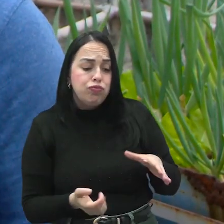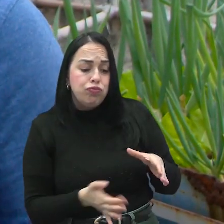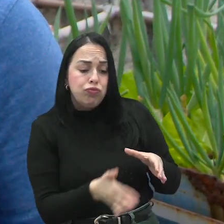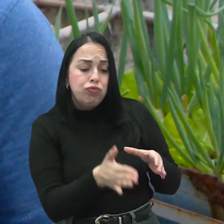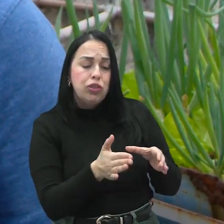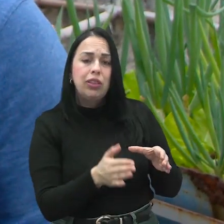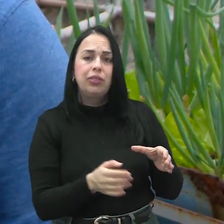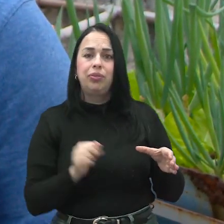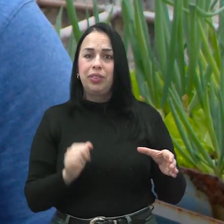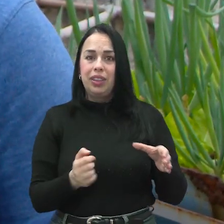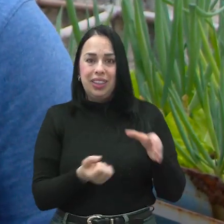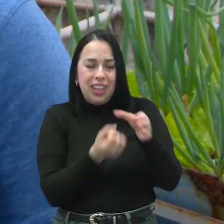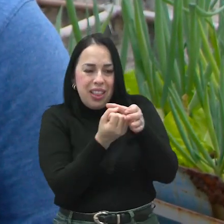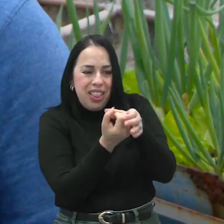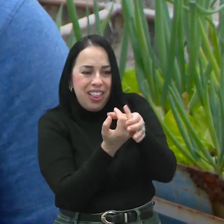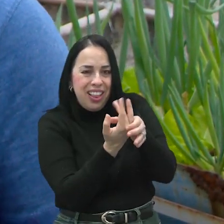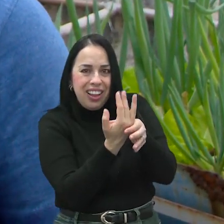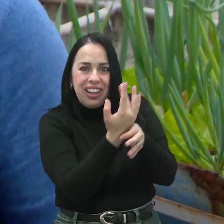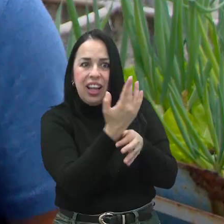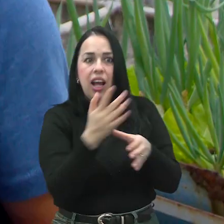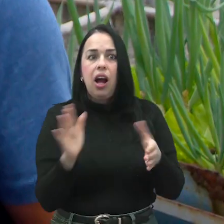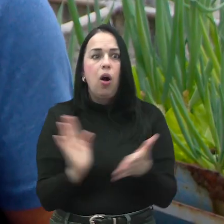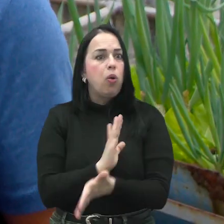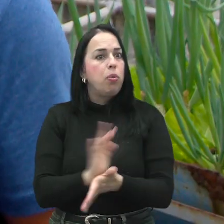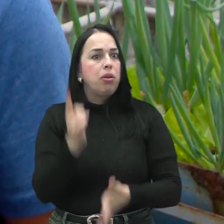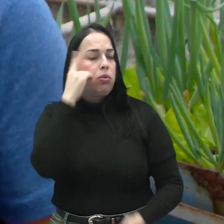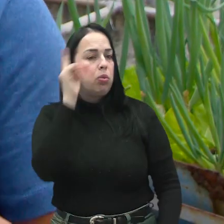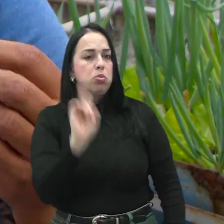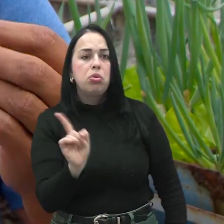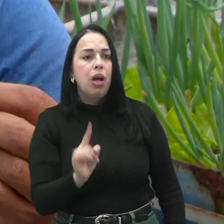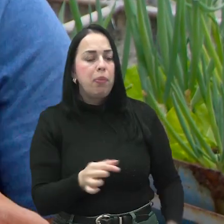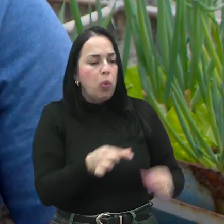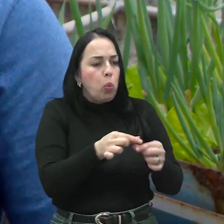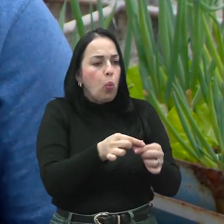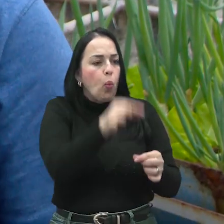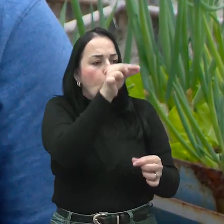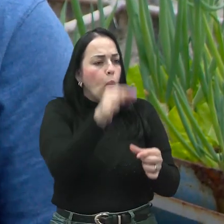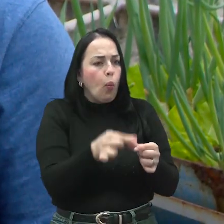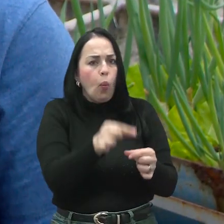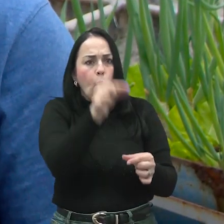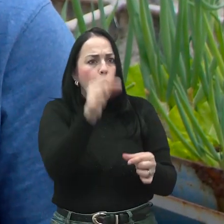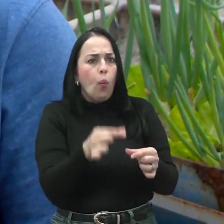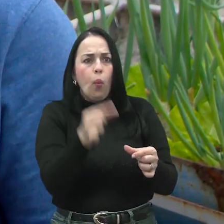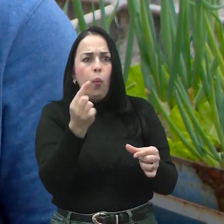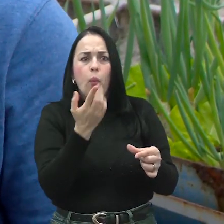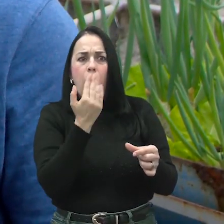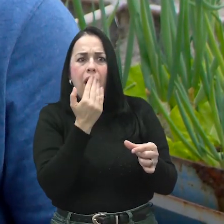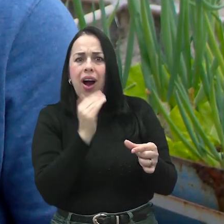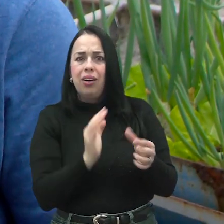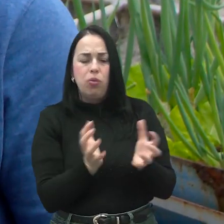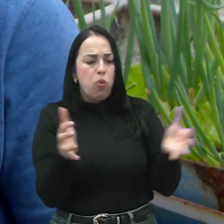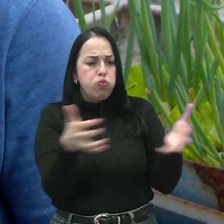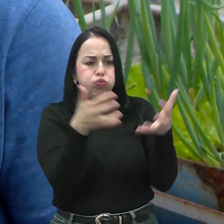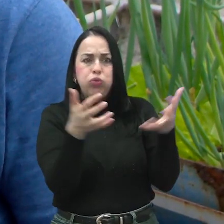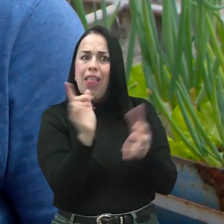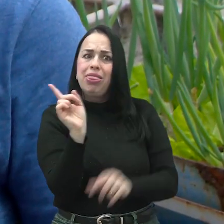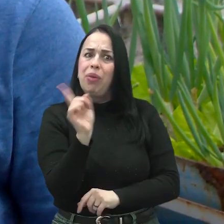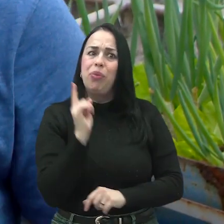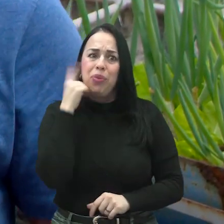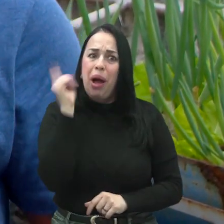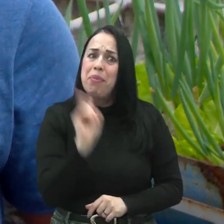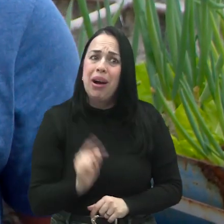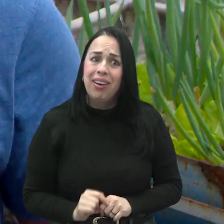as coisas acontecer, né? Muitas crianças nossas não sabem ainda o que é uma cebolinha, não sabem o que é, né, um pezinho de